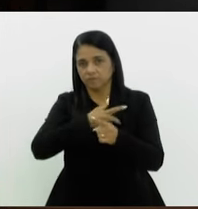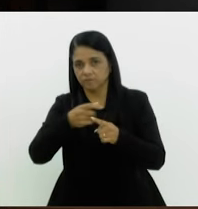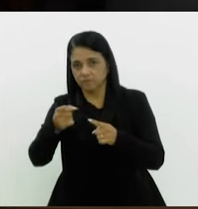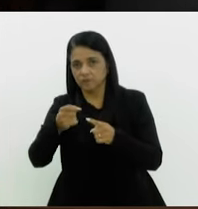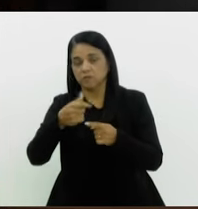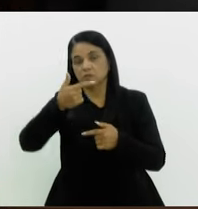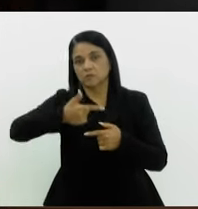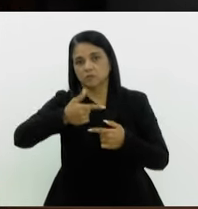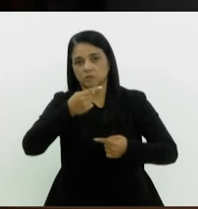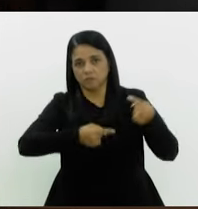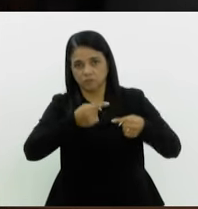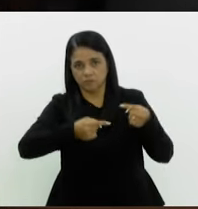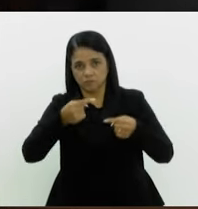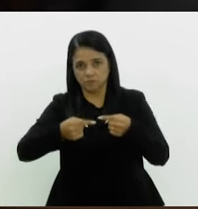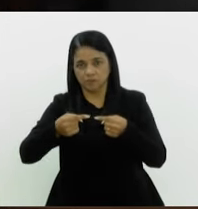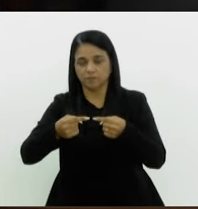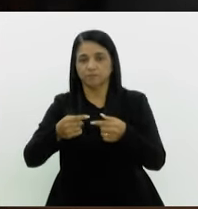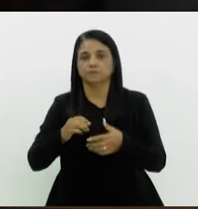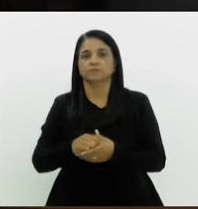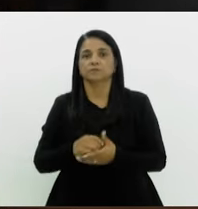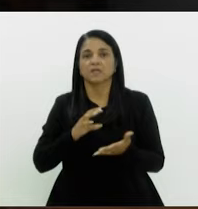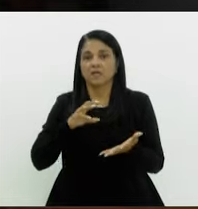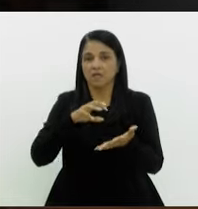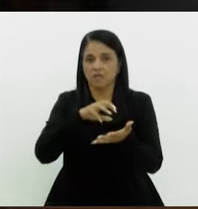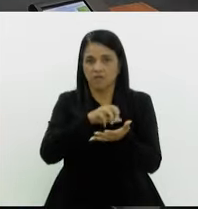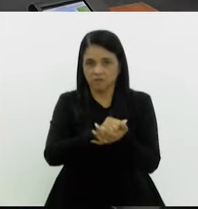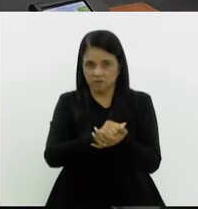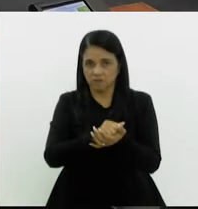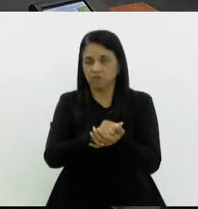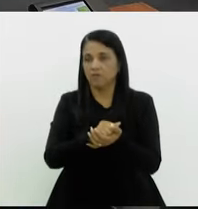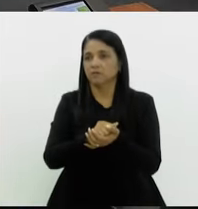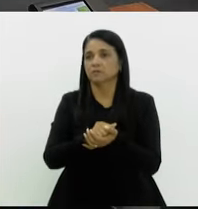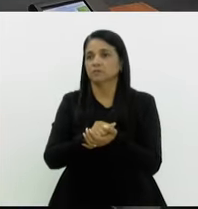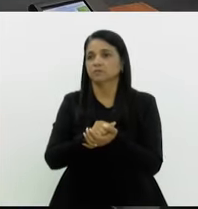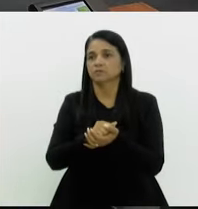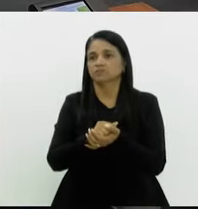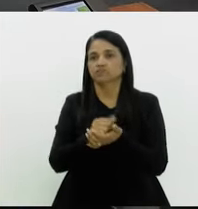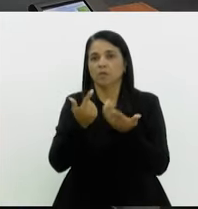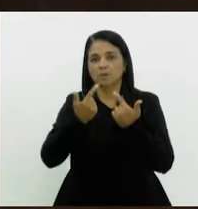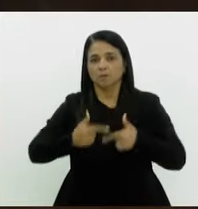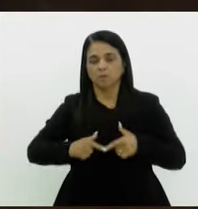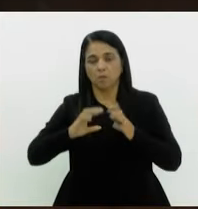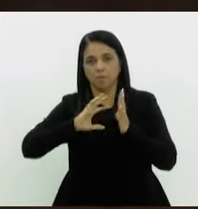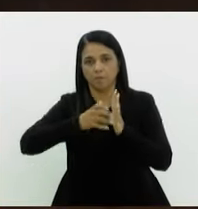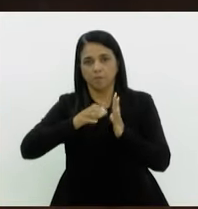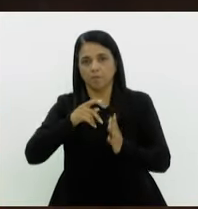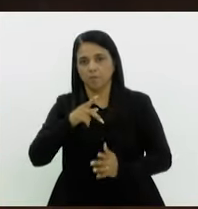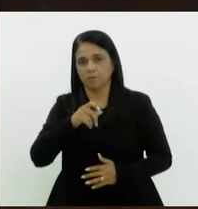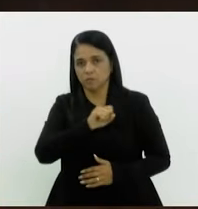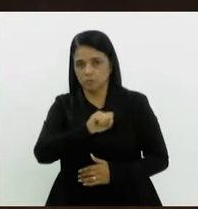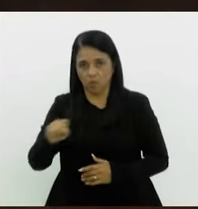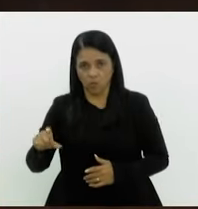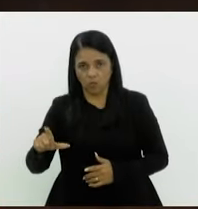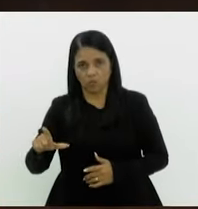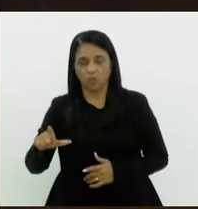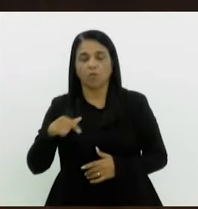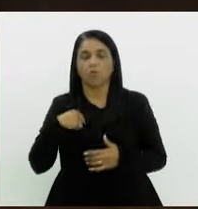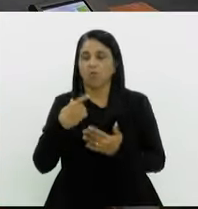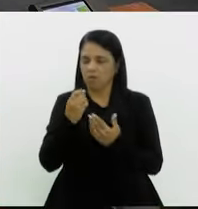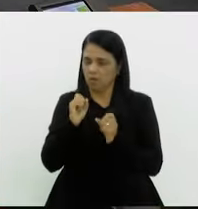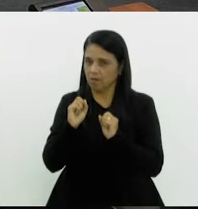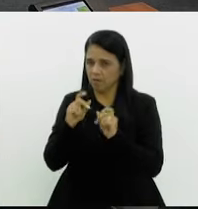a segunda discussão. Presidente, registrar a abstenção. Deputado Flávio Serafim. Abstenção da bancada do PSOL nesse projeto. Ok,